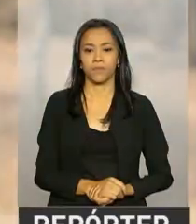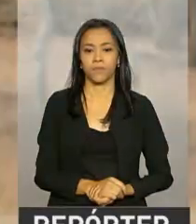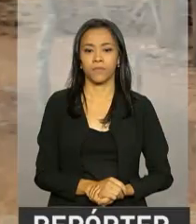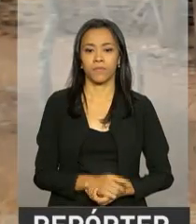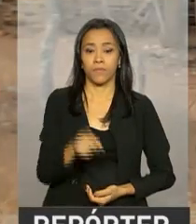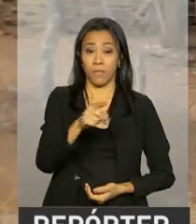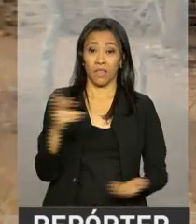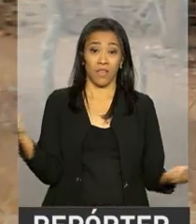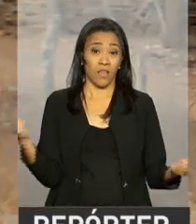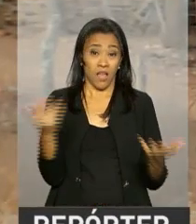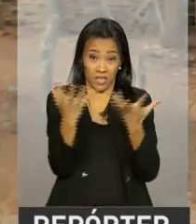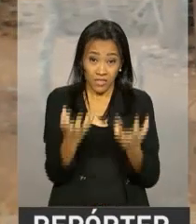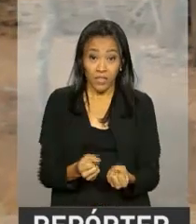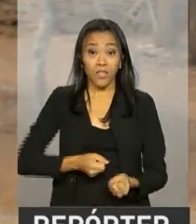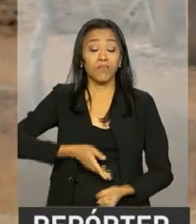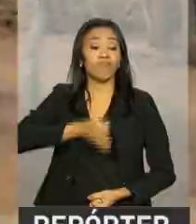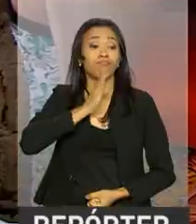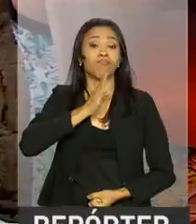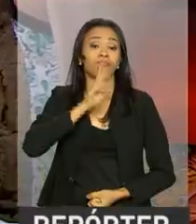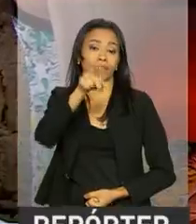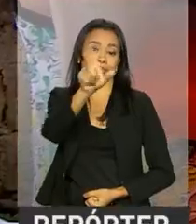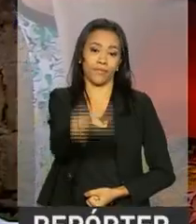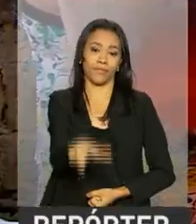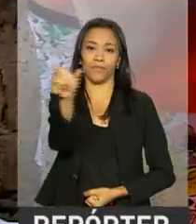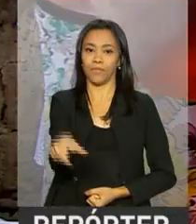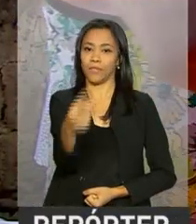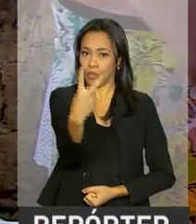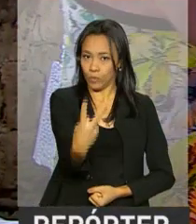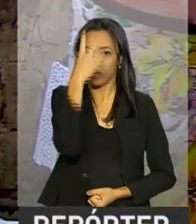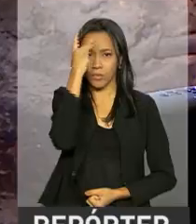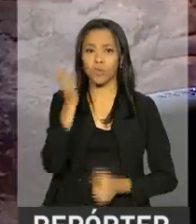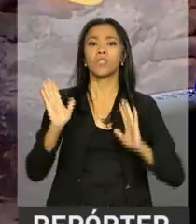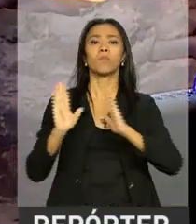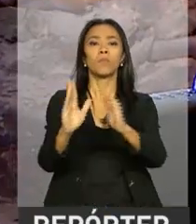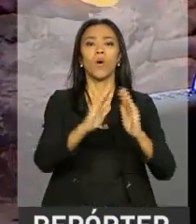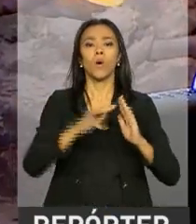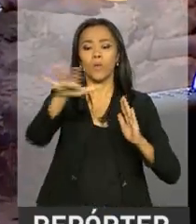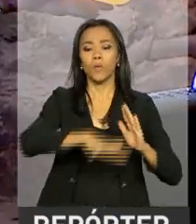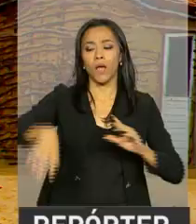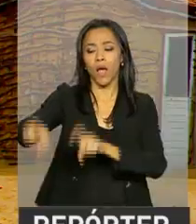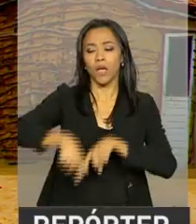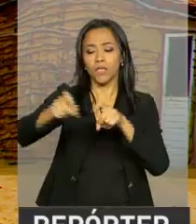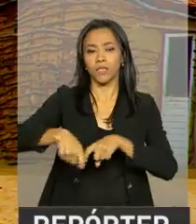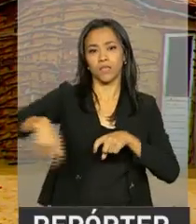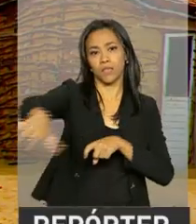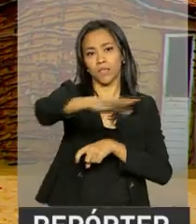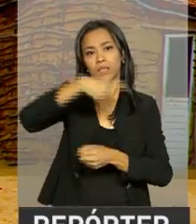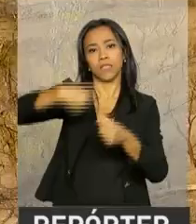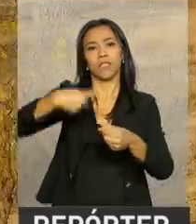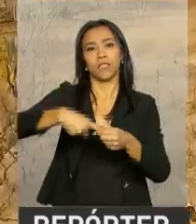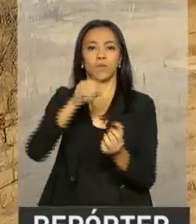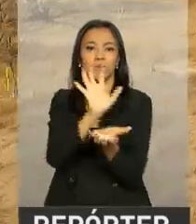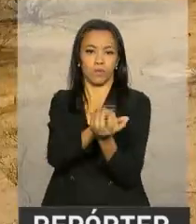A seca é velha, conhecida do Arthur e Maria Socorro, que vivem na área rural de Salgueiro, interior de